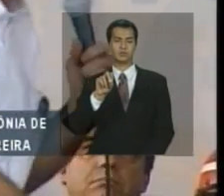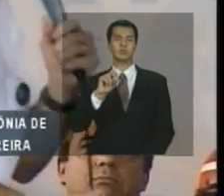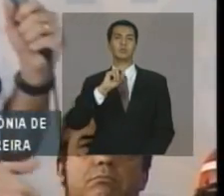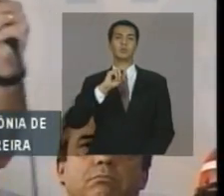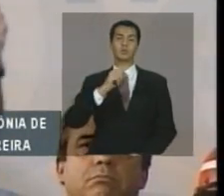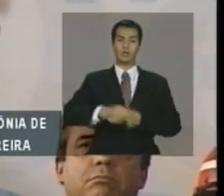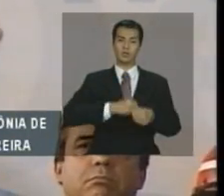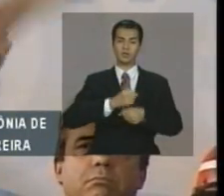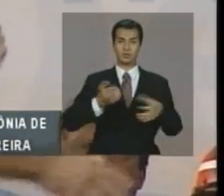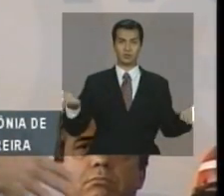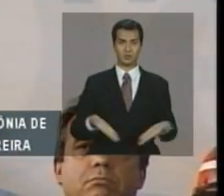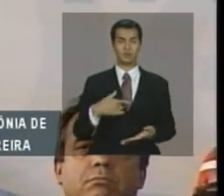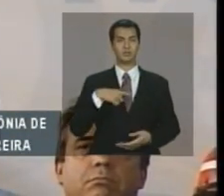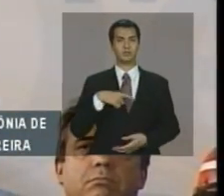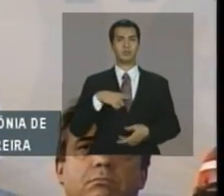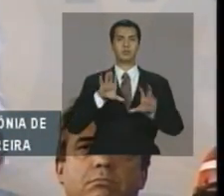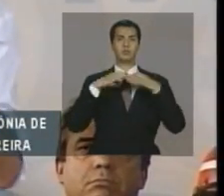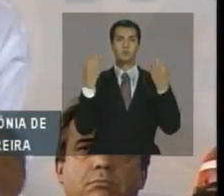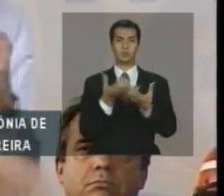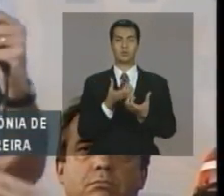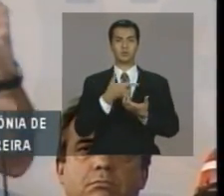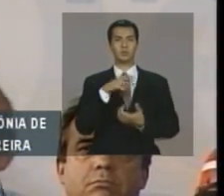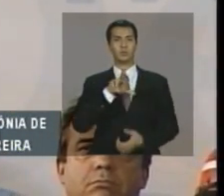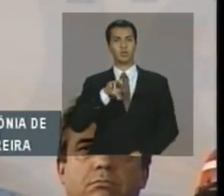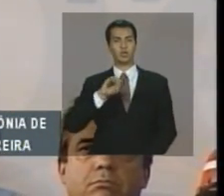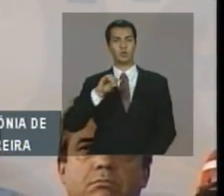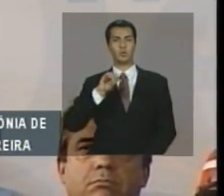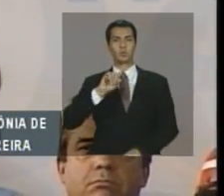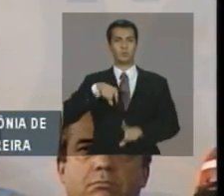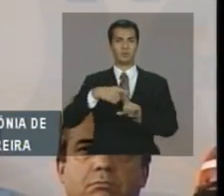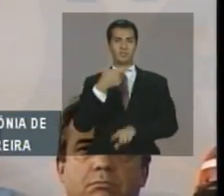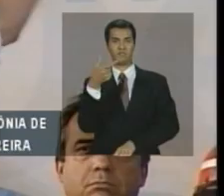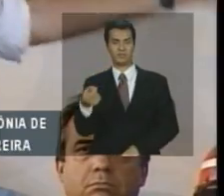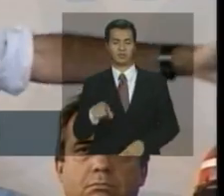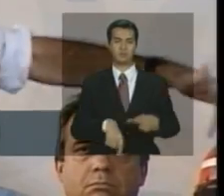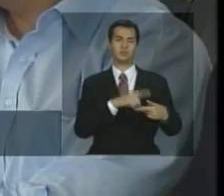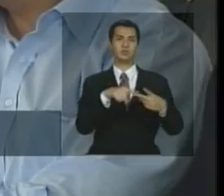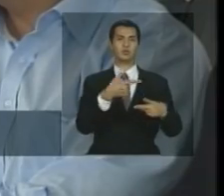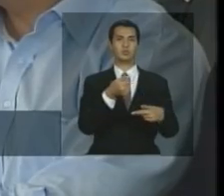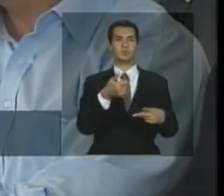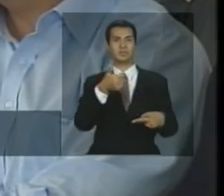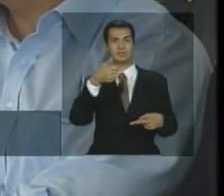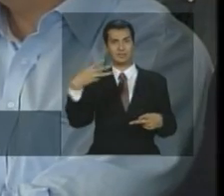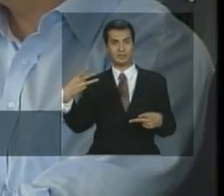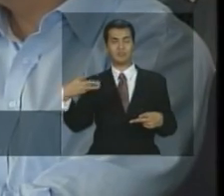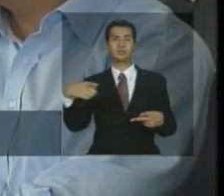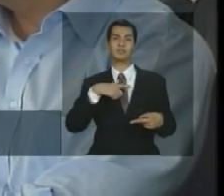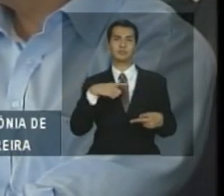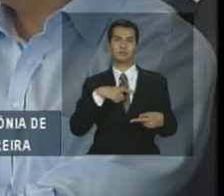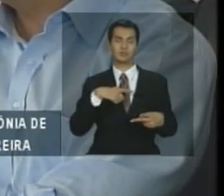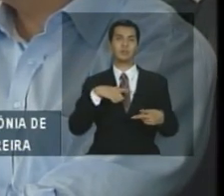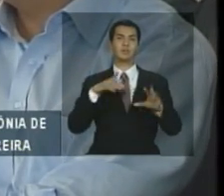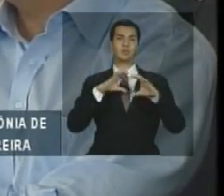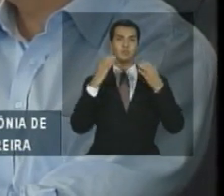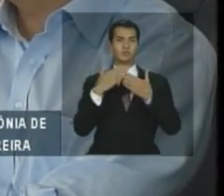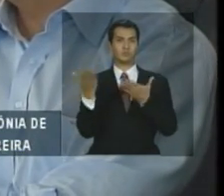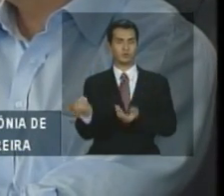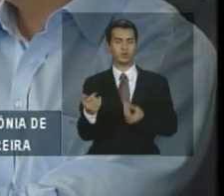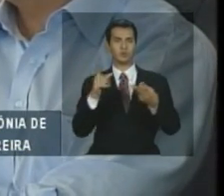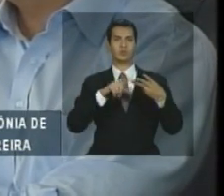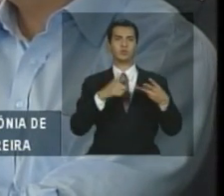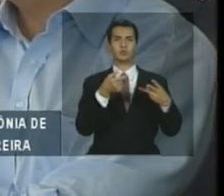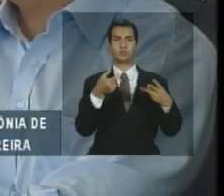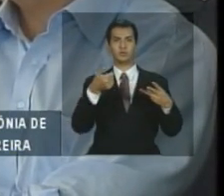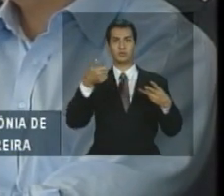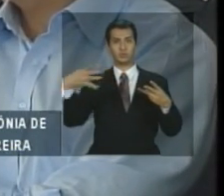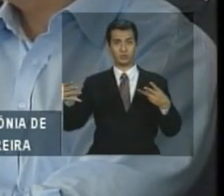2013, Jornada Mundial da Juventude, Copa das Confederações, com direito a Rock in Rio no final do ano, 2014, Copa do Mundo,